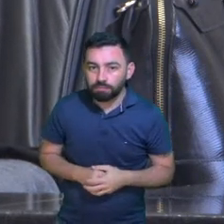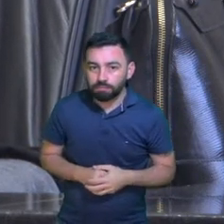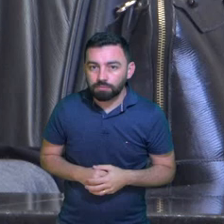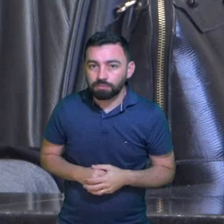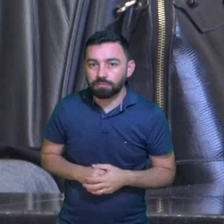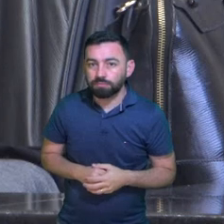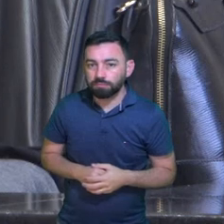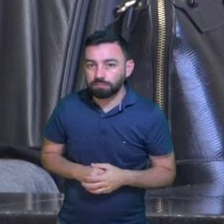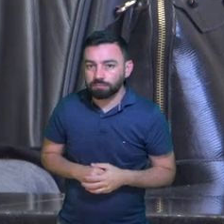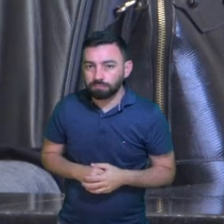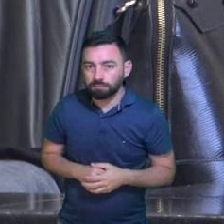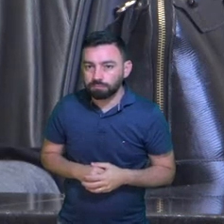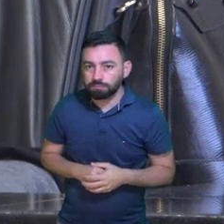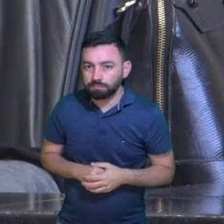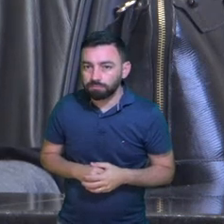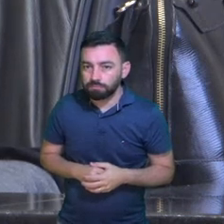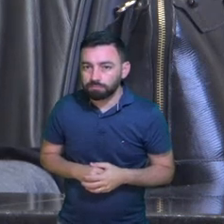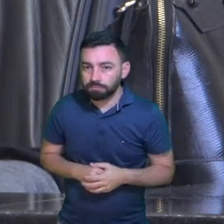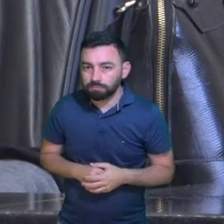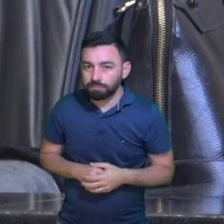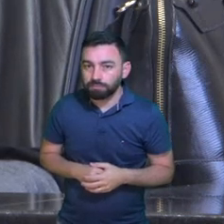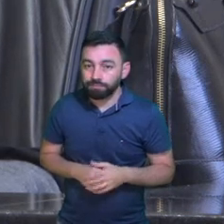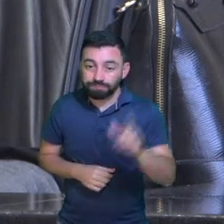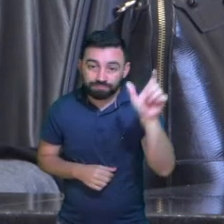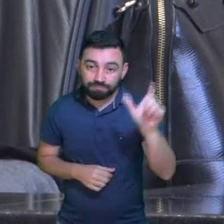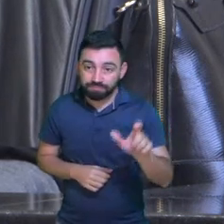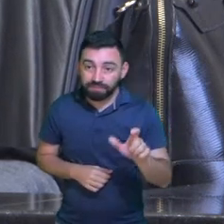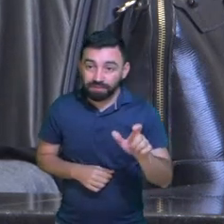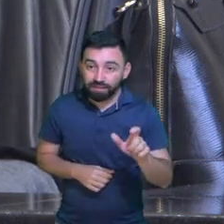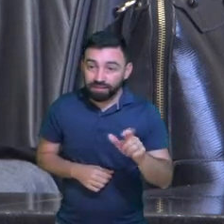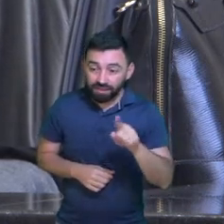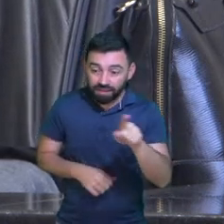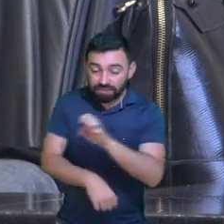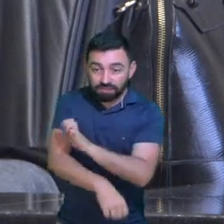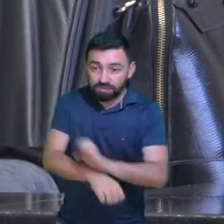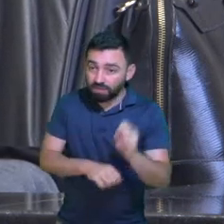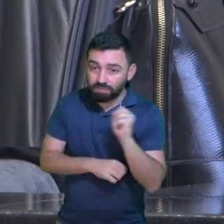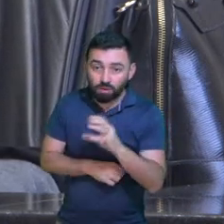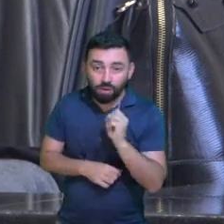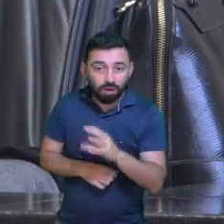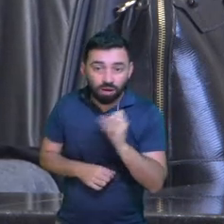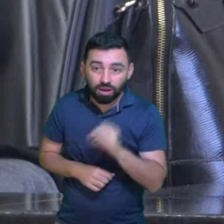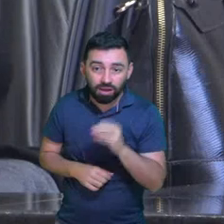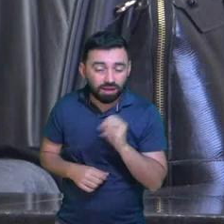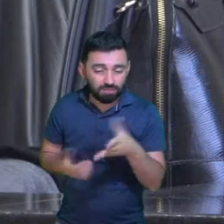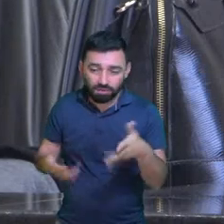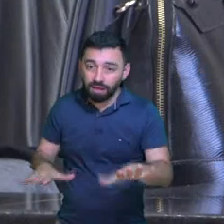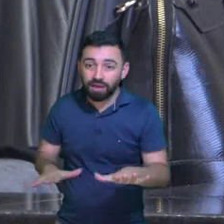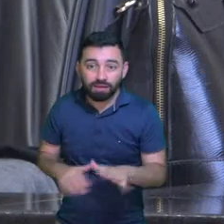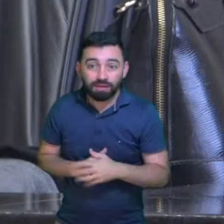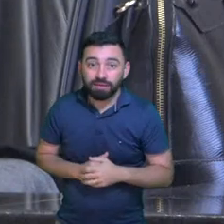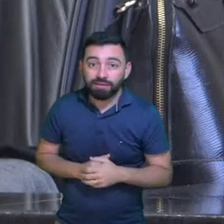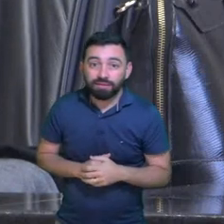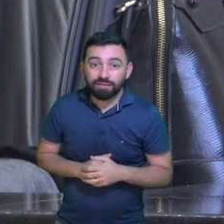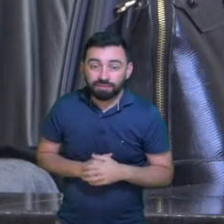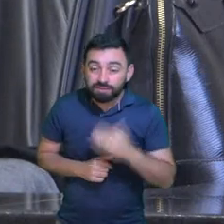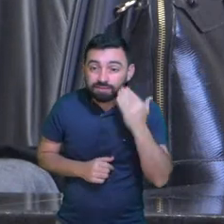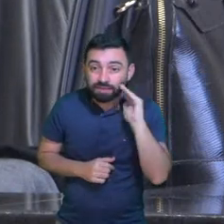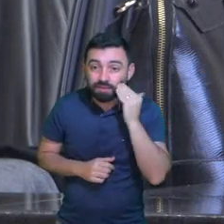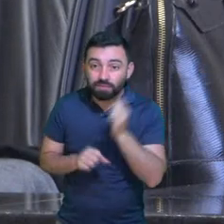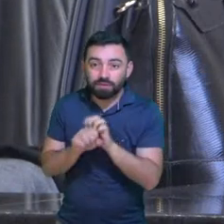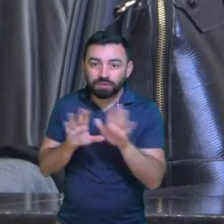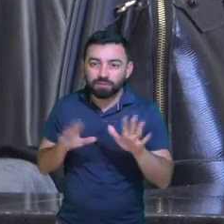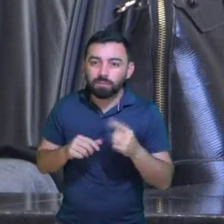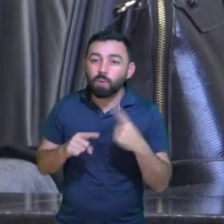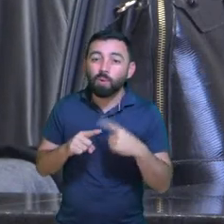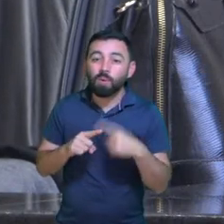inclusão o o o o estagiário vai correndo embora ele sai voado entende ele sai voado